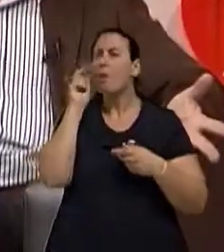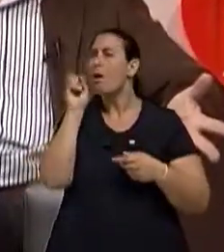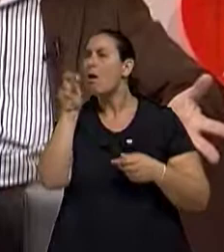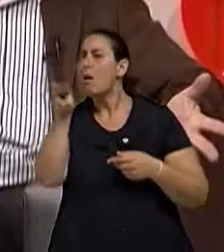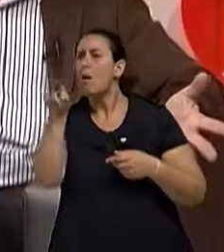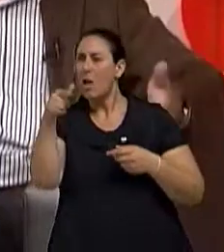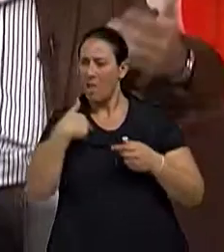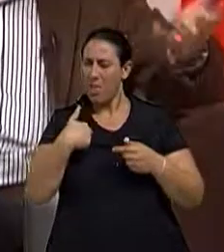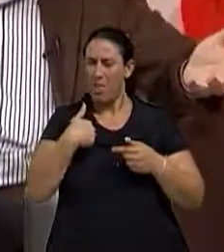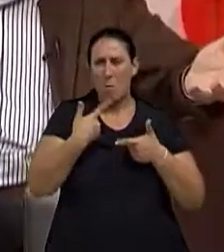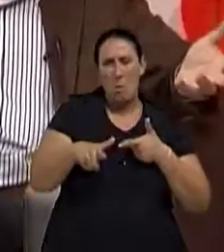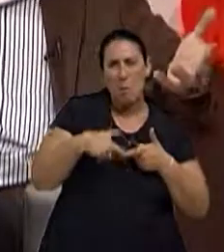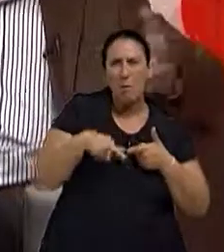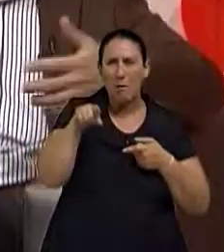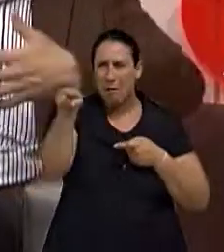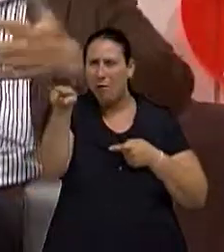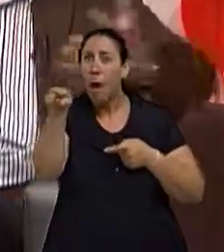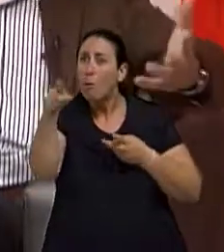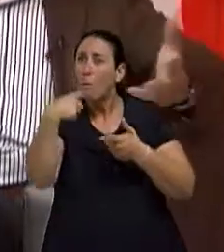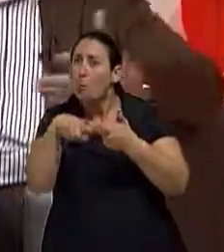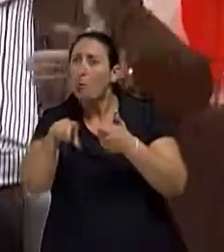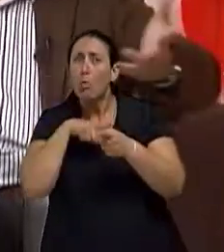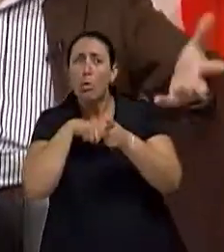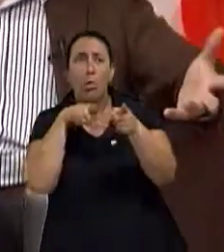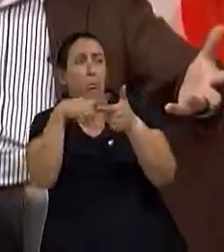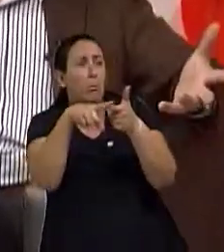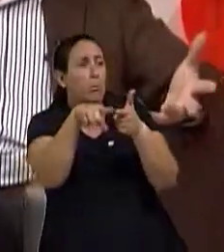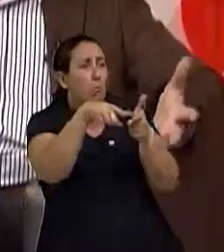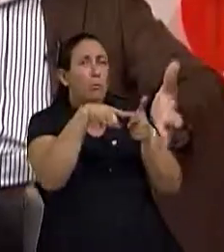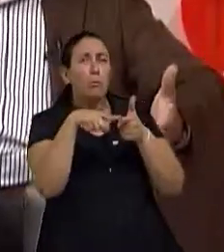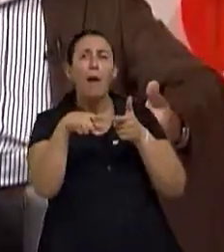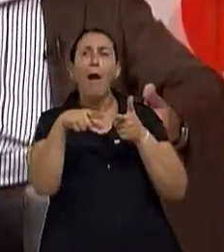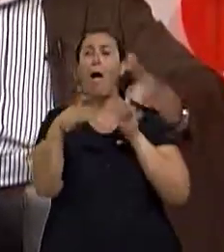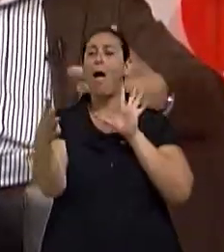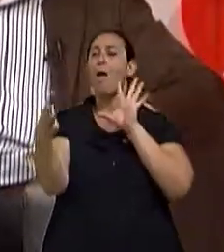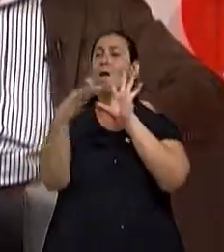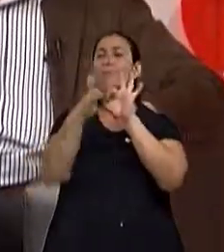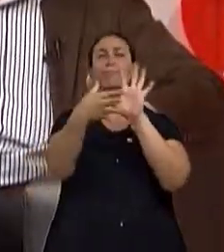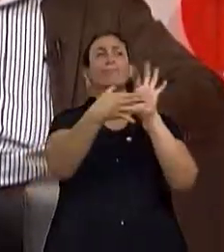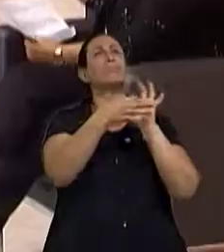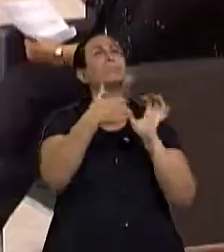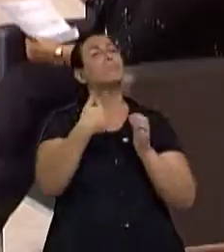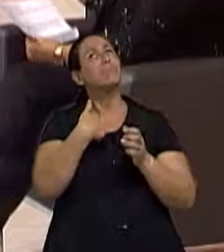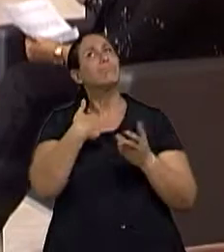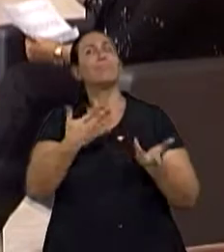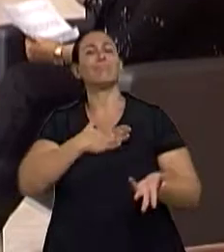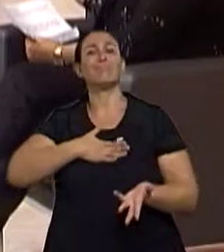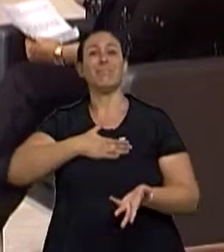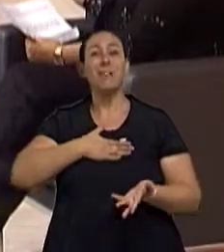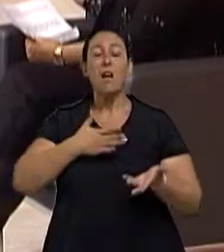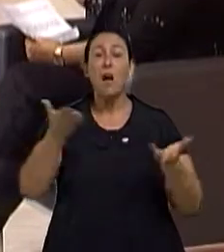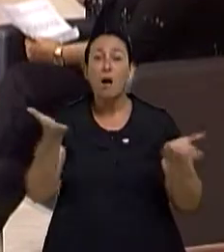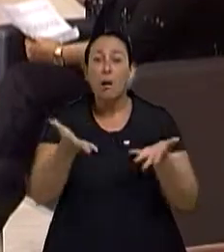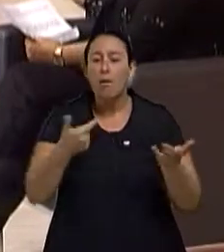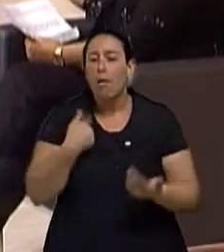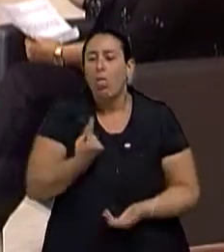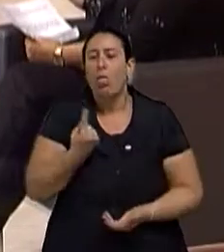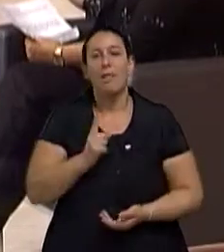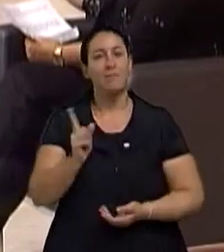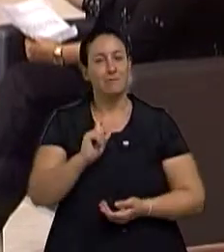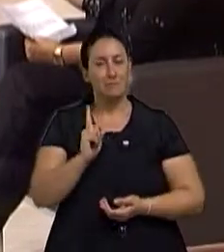estão. Né, ou já perderam e estão lidando com a vida normalmente. Claro. Eu trabalho muito com pessoas